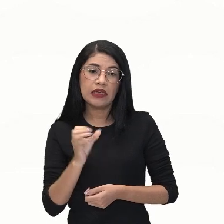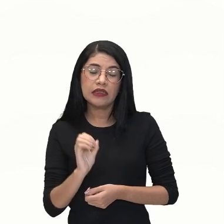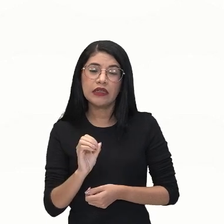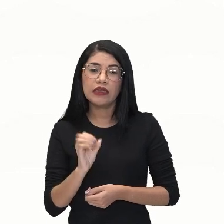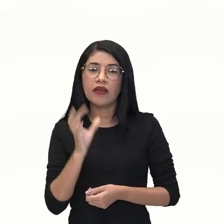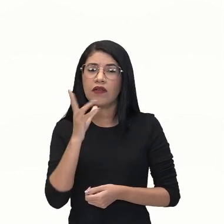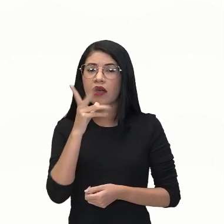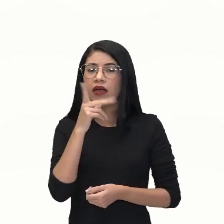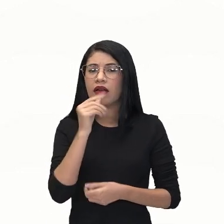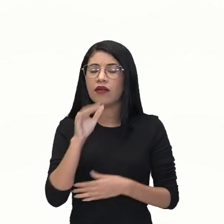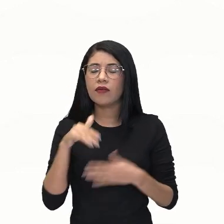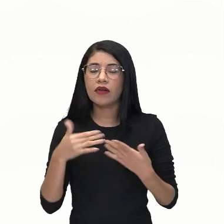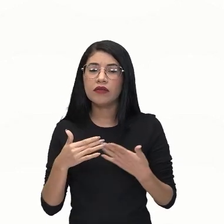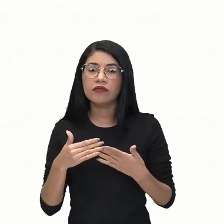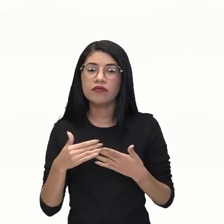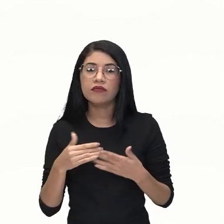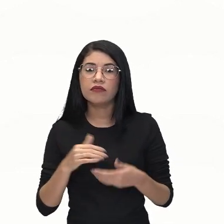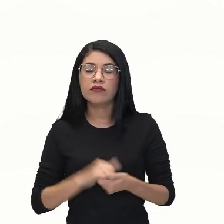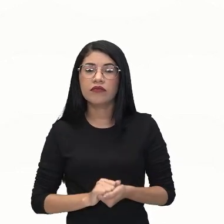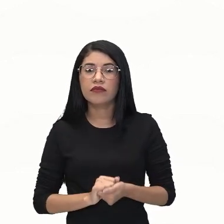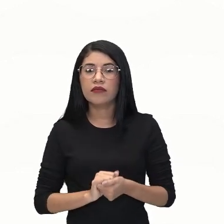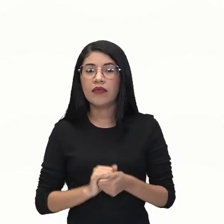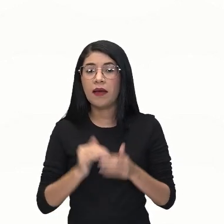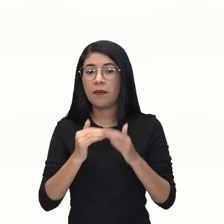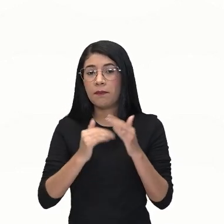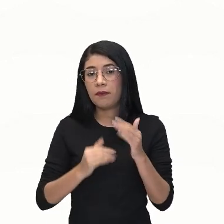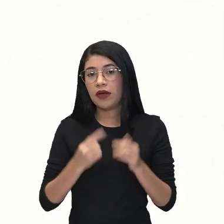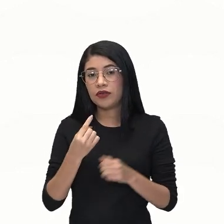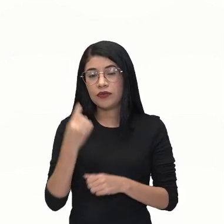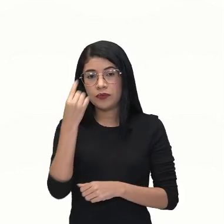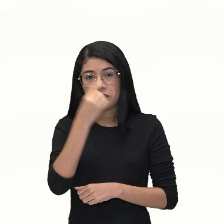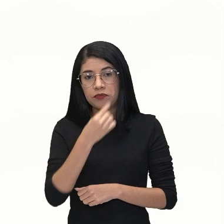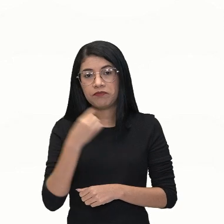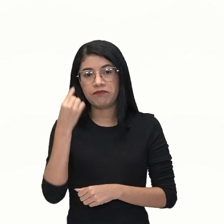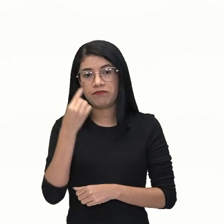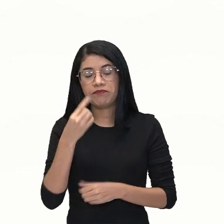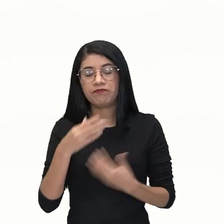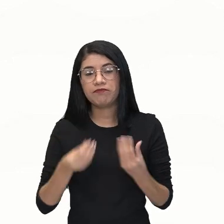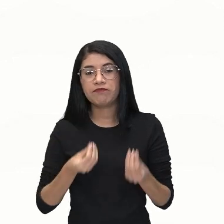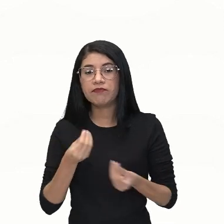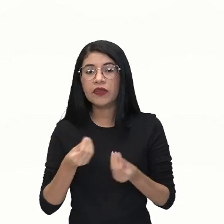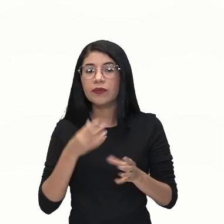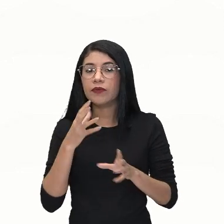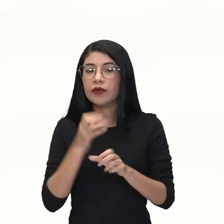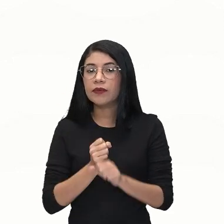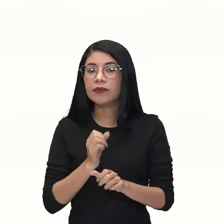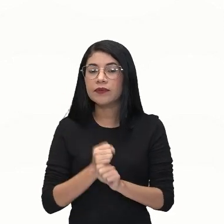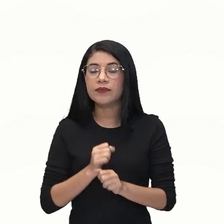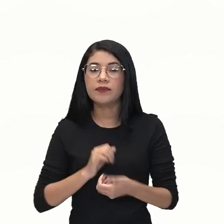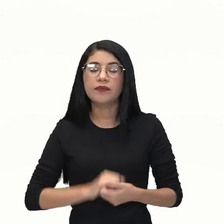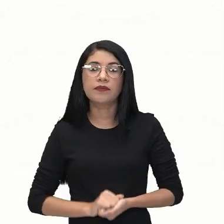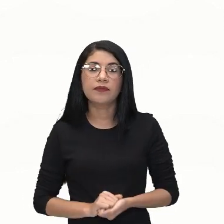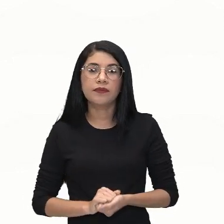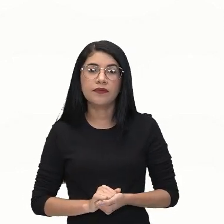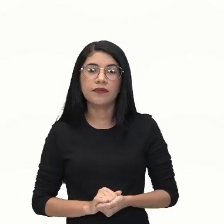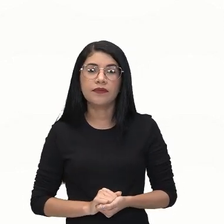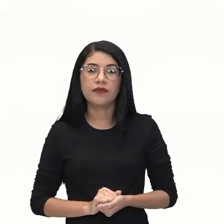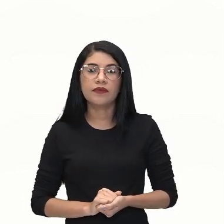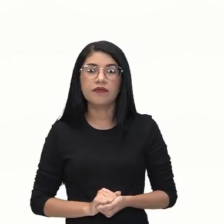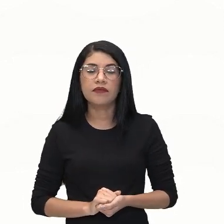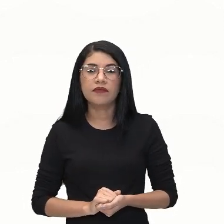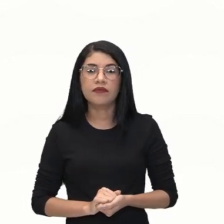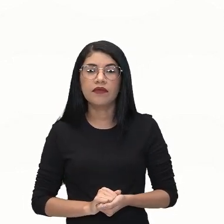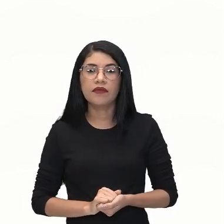demorar menos de 1 hora, não é isso? É isso. O que a gente pode fazer aqui, então? Eu sei que 1